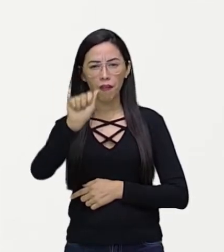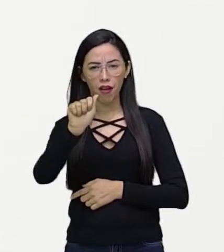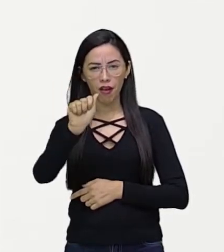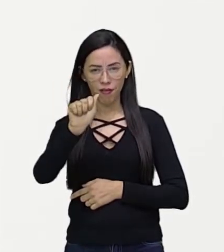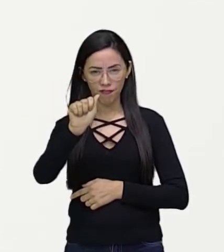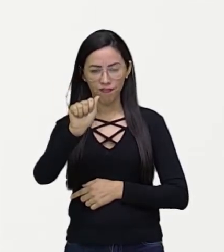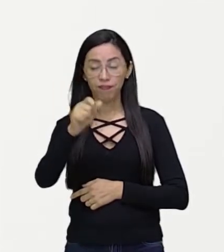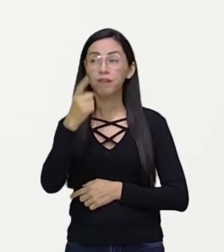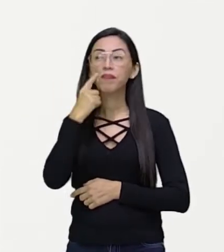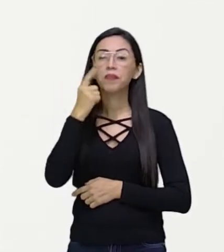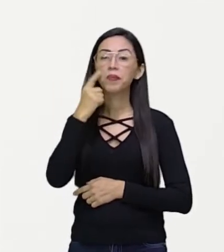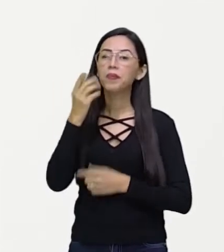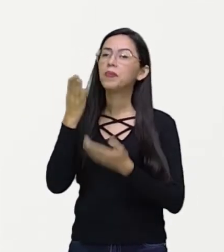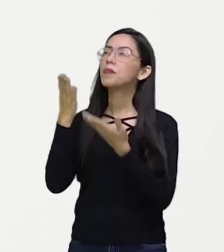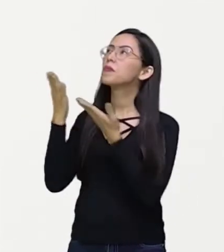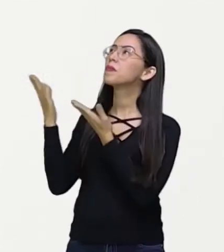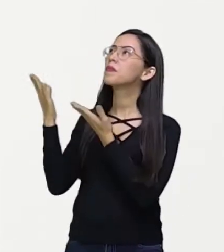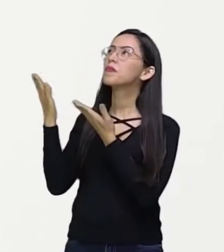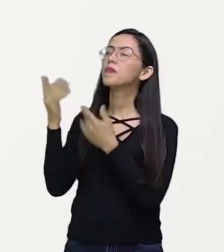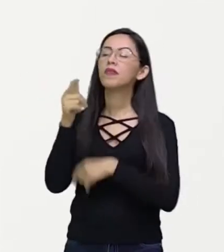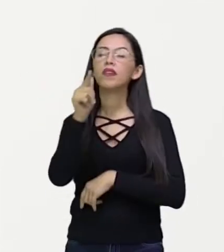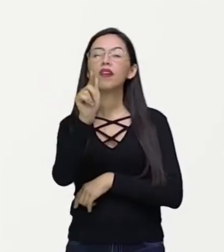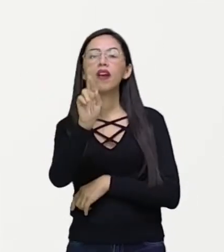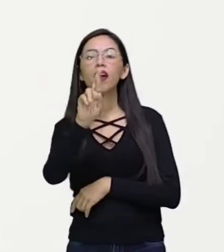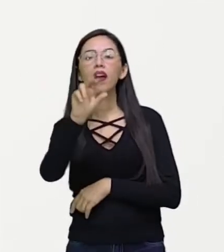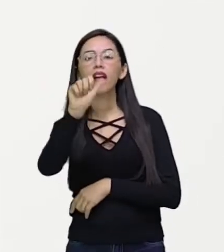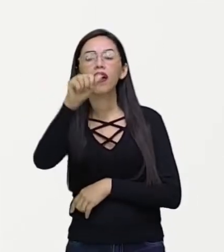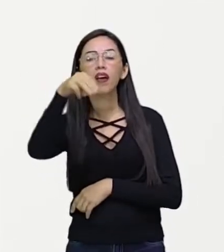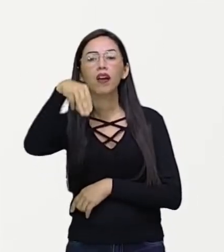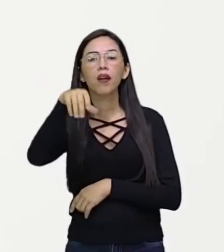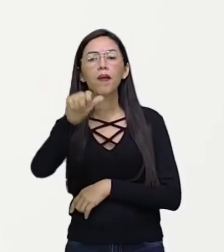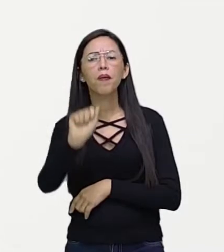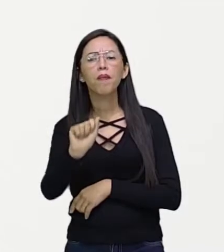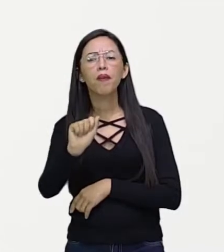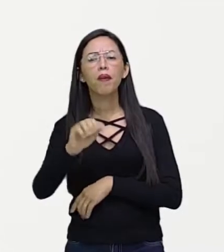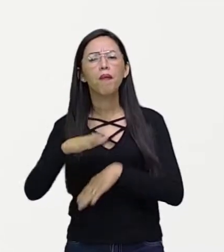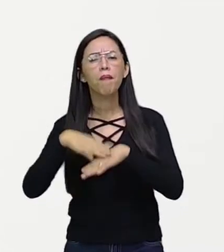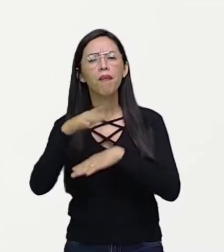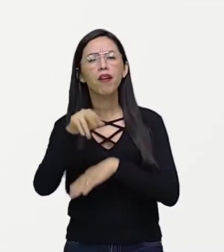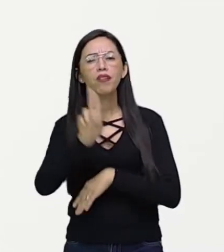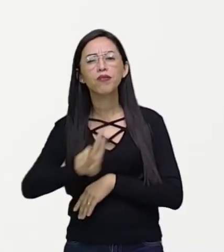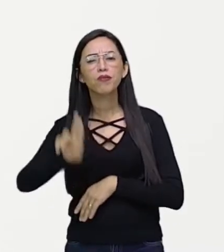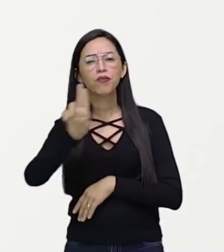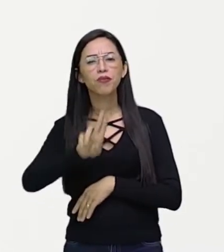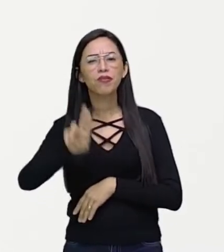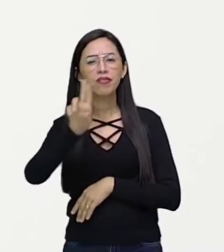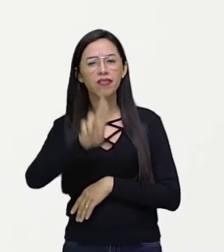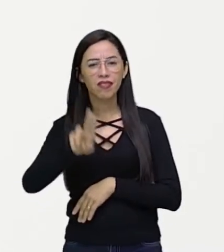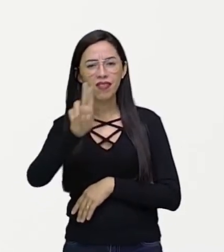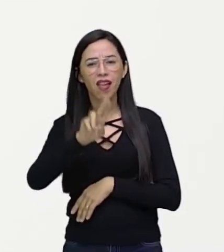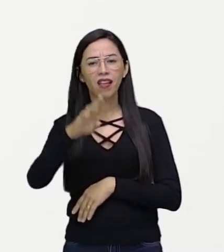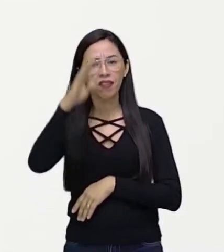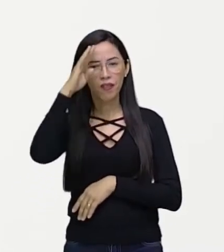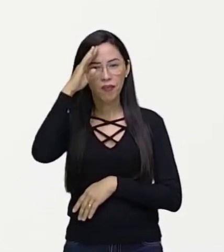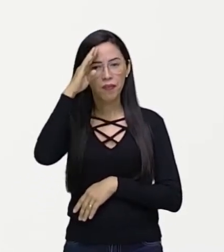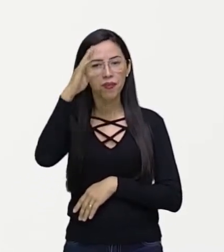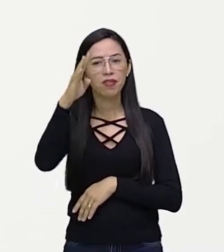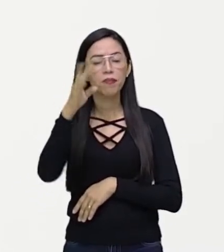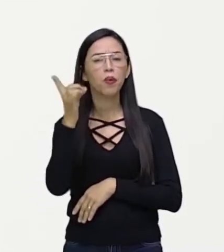O grama que é utilizado na prática como a principal unidade de